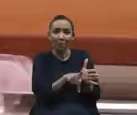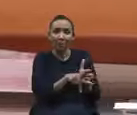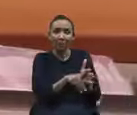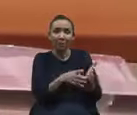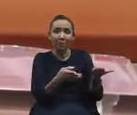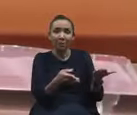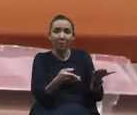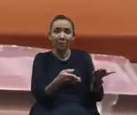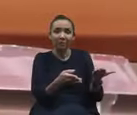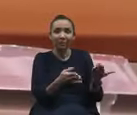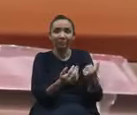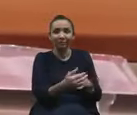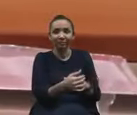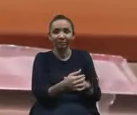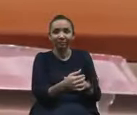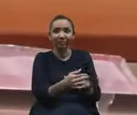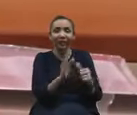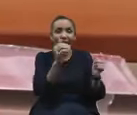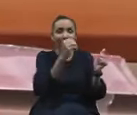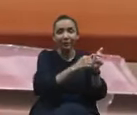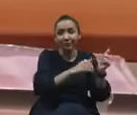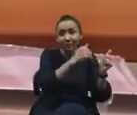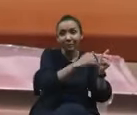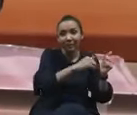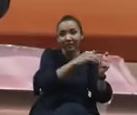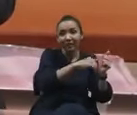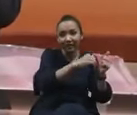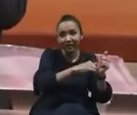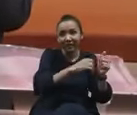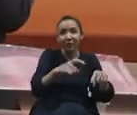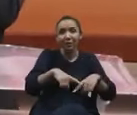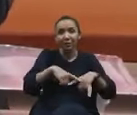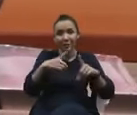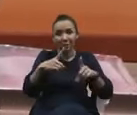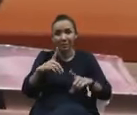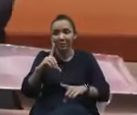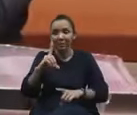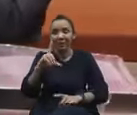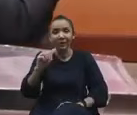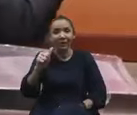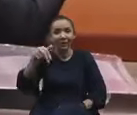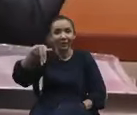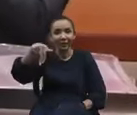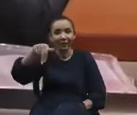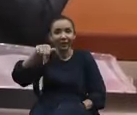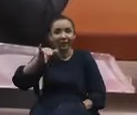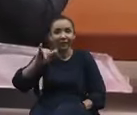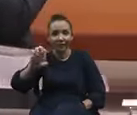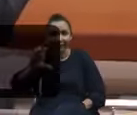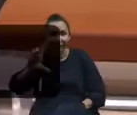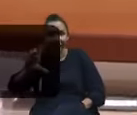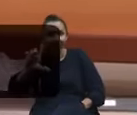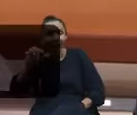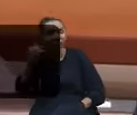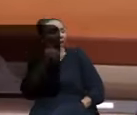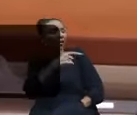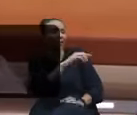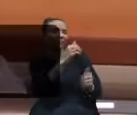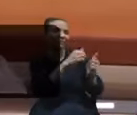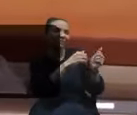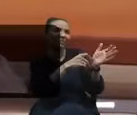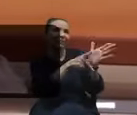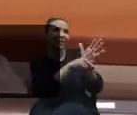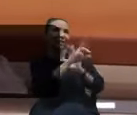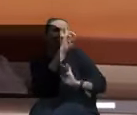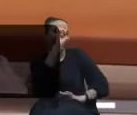mistério eita irmão é mistério de Deus a Maria quando chega junto lá de Isabel aí Isso aqui é de